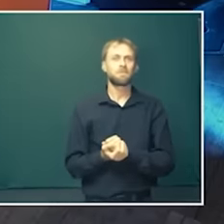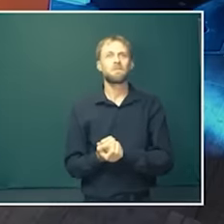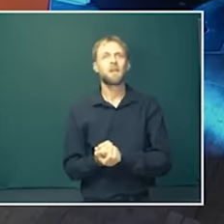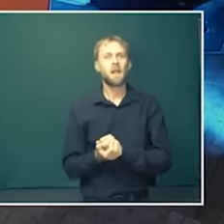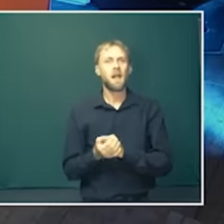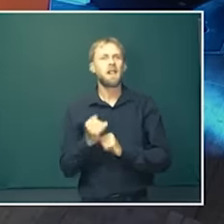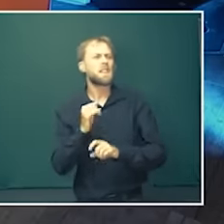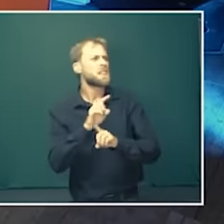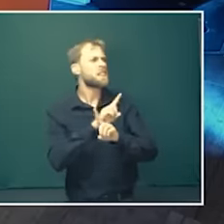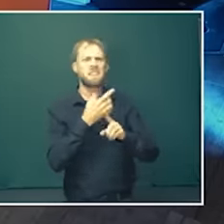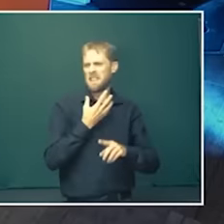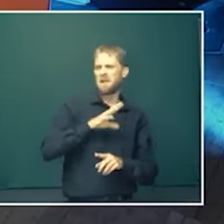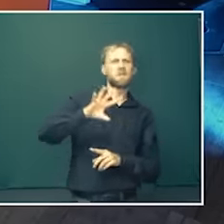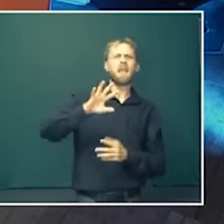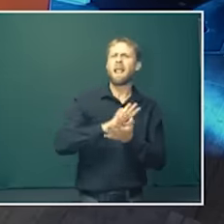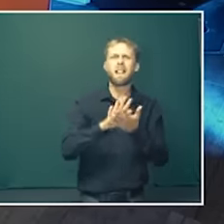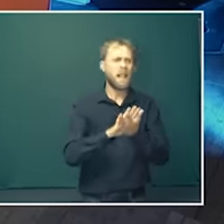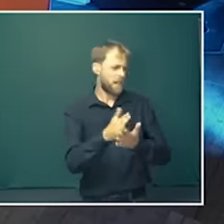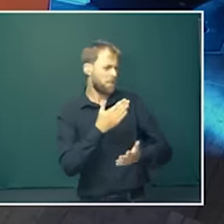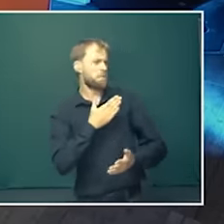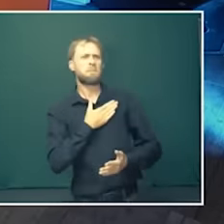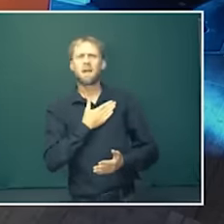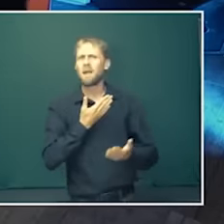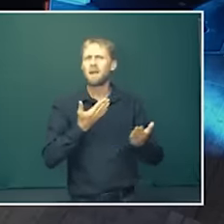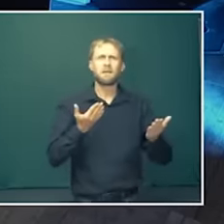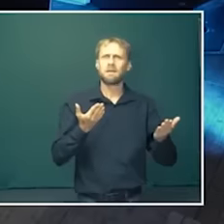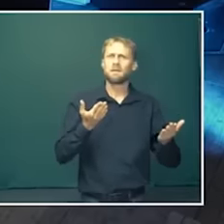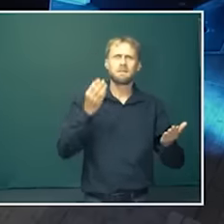Se não quer nada do que é